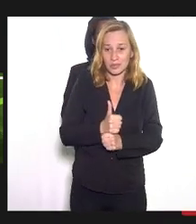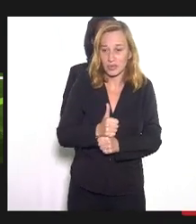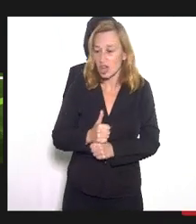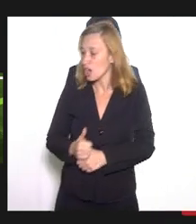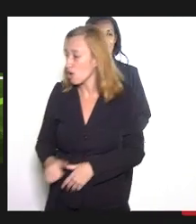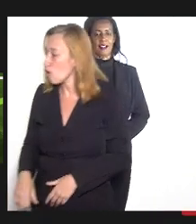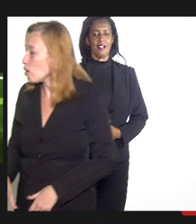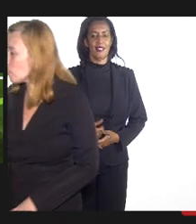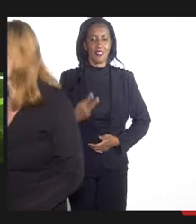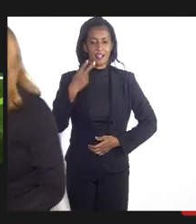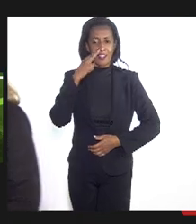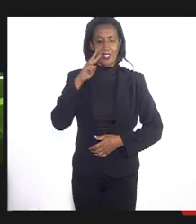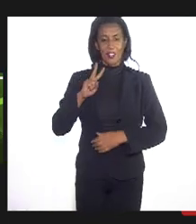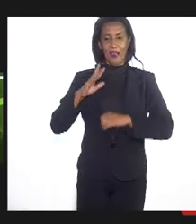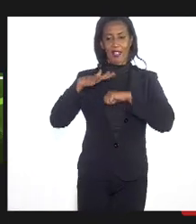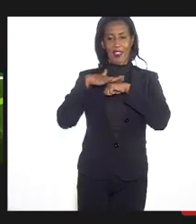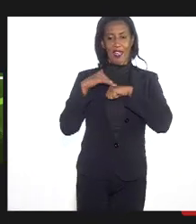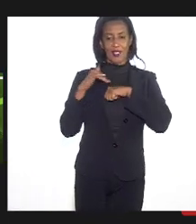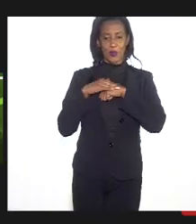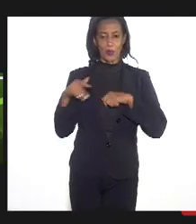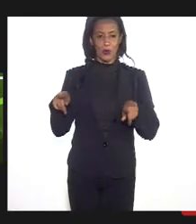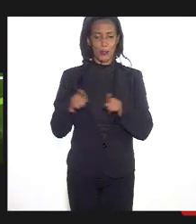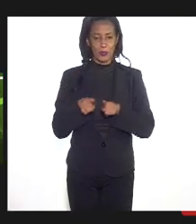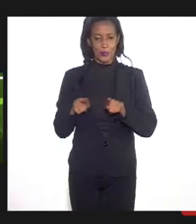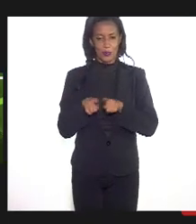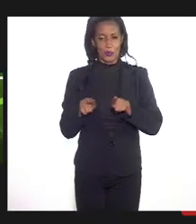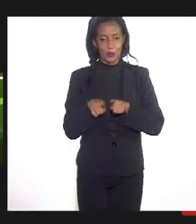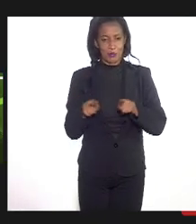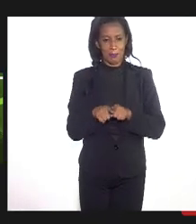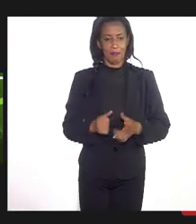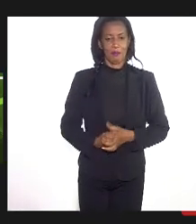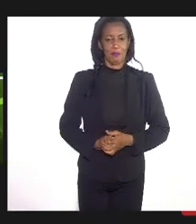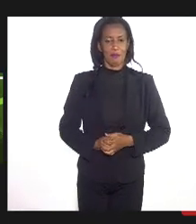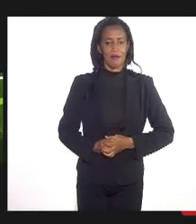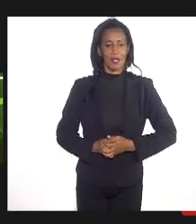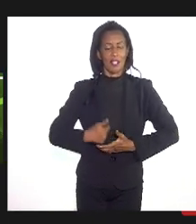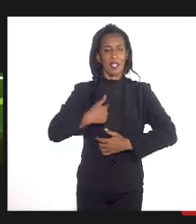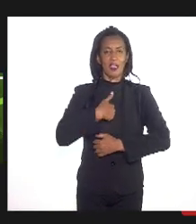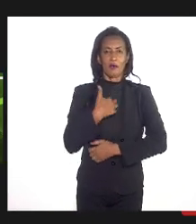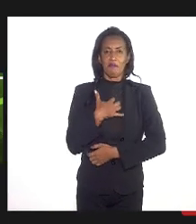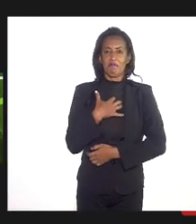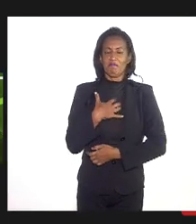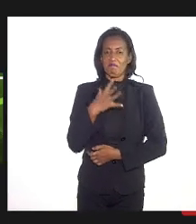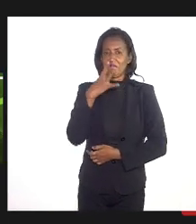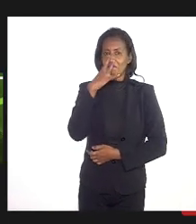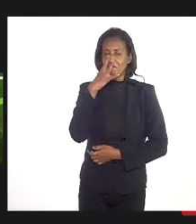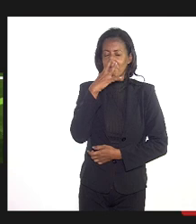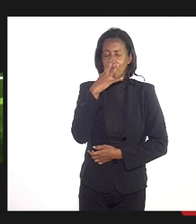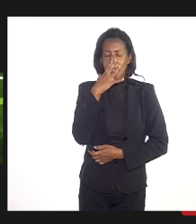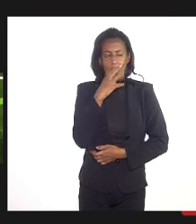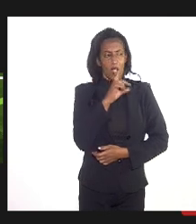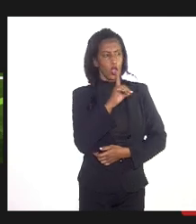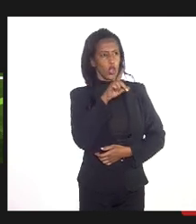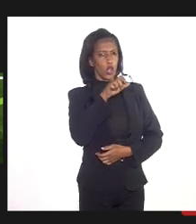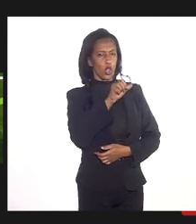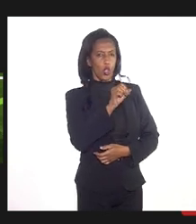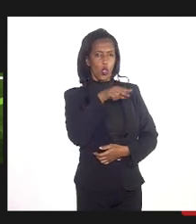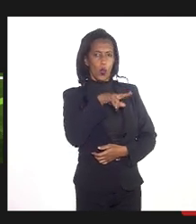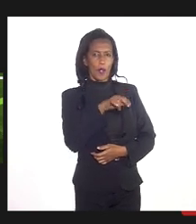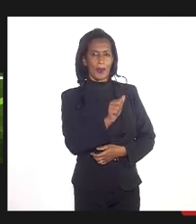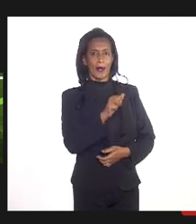olhar carinhoso também de ouvir. Eu fiquei encantada com a dona Marilda, o que ela